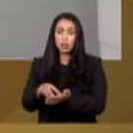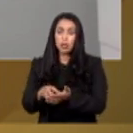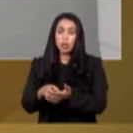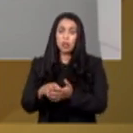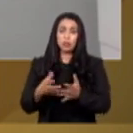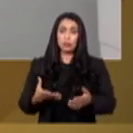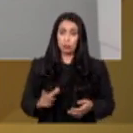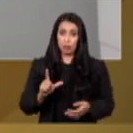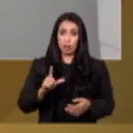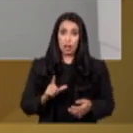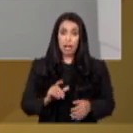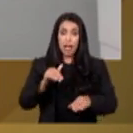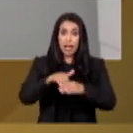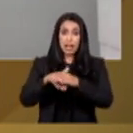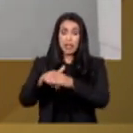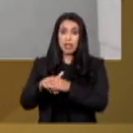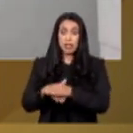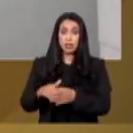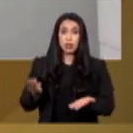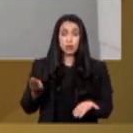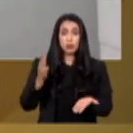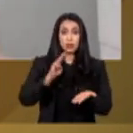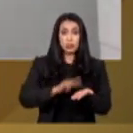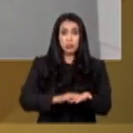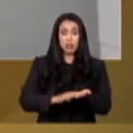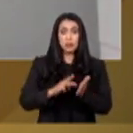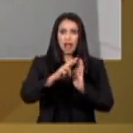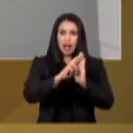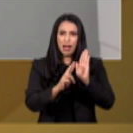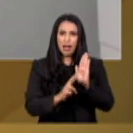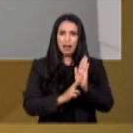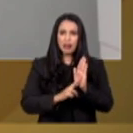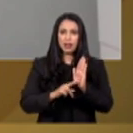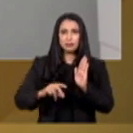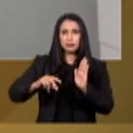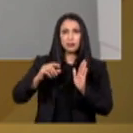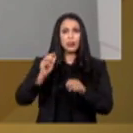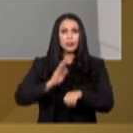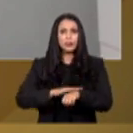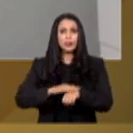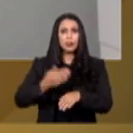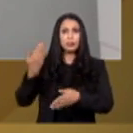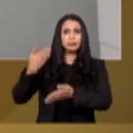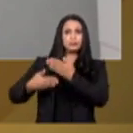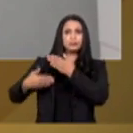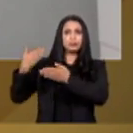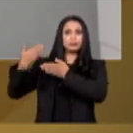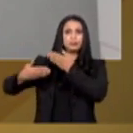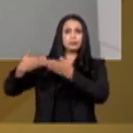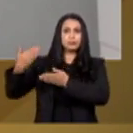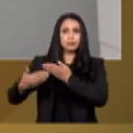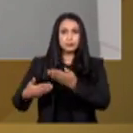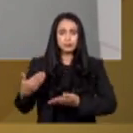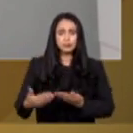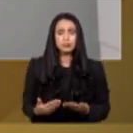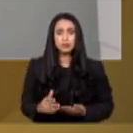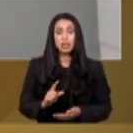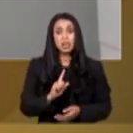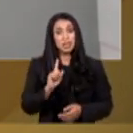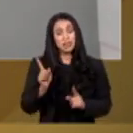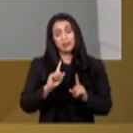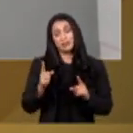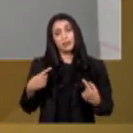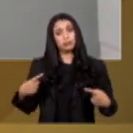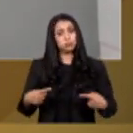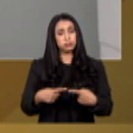eleição dos seus membros ao que dispõe estritamente a regra da antiguidade não se sustenta diante da